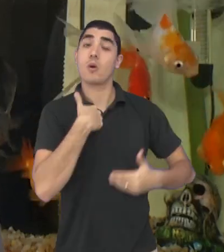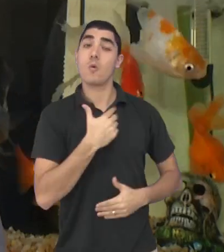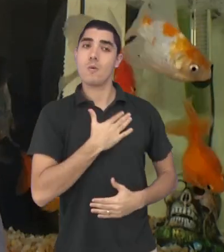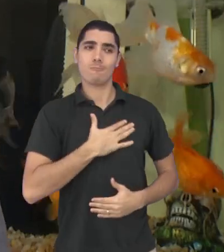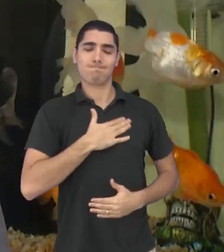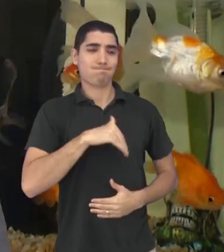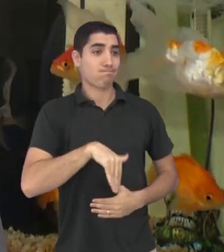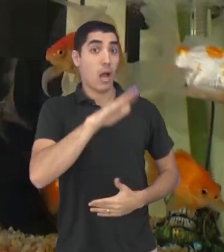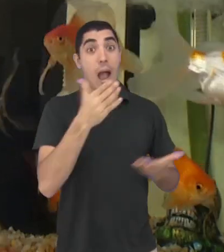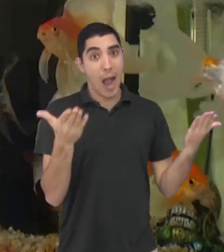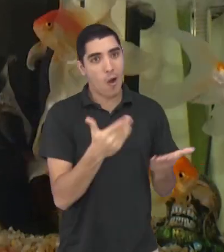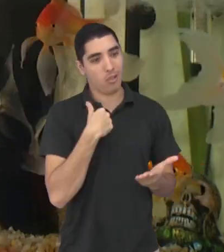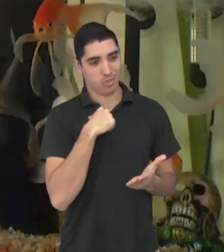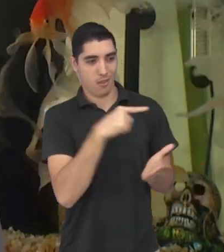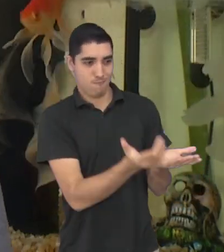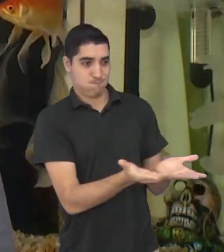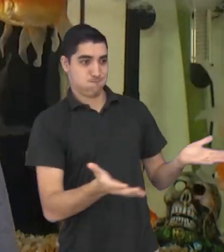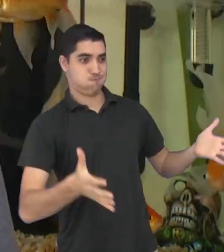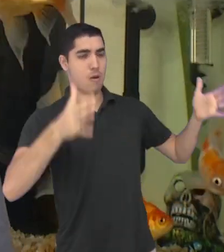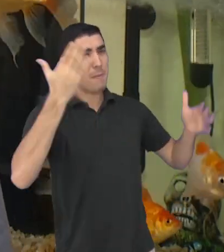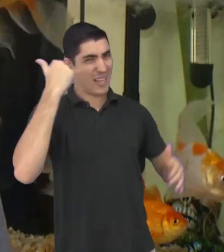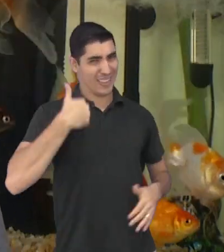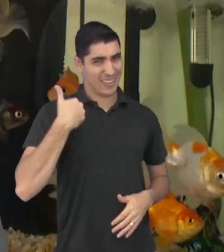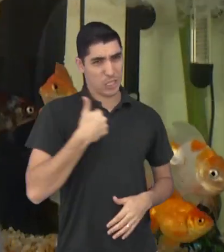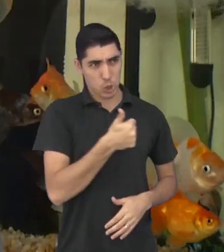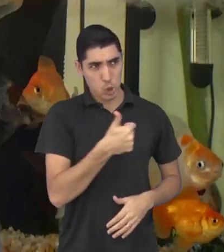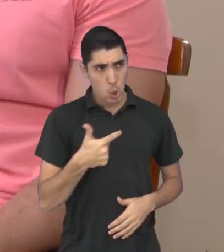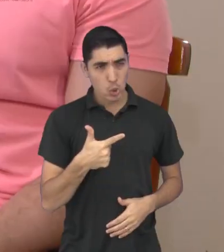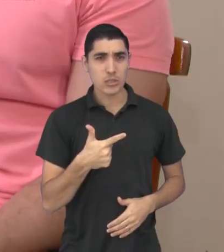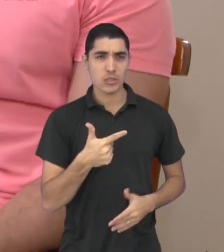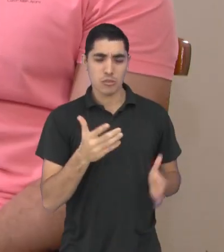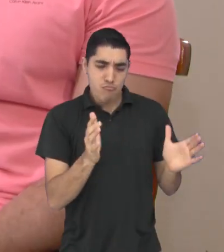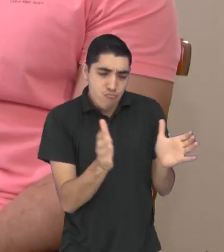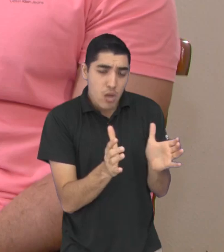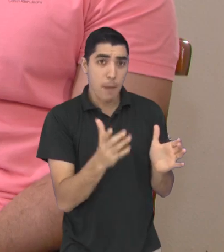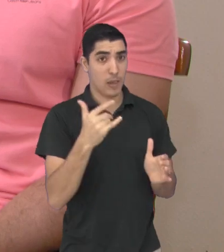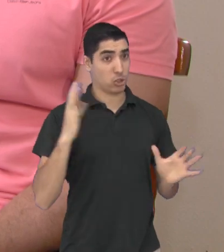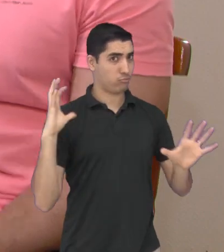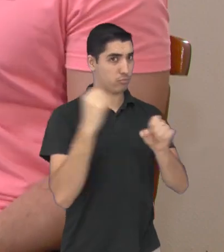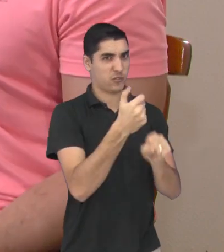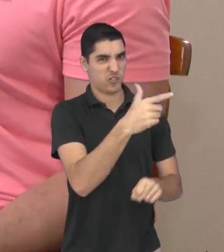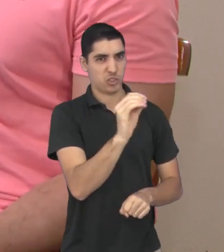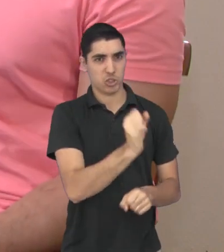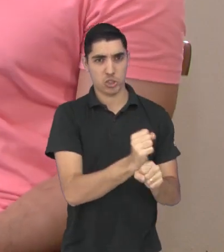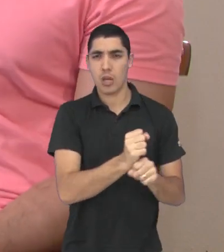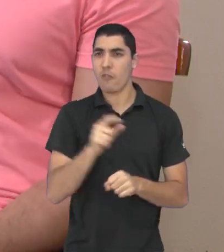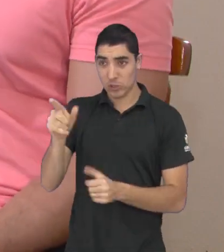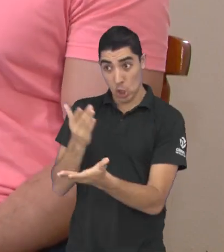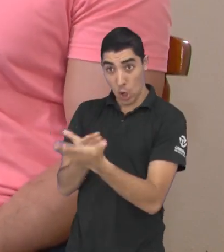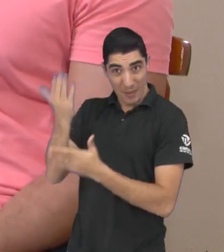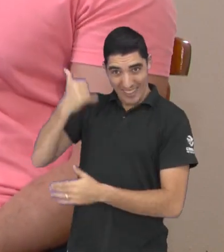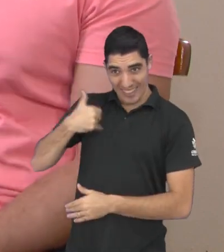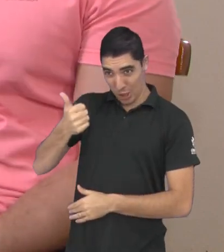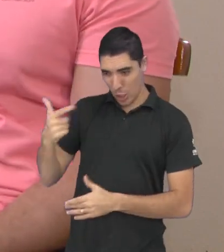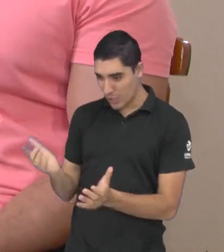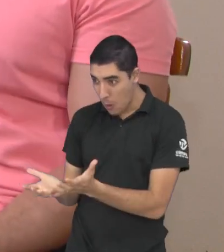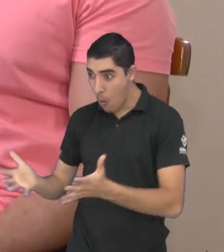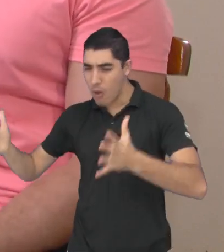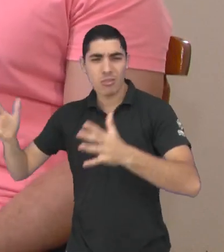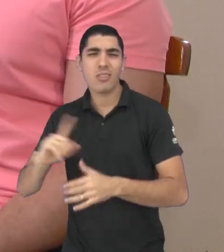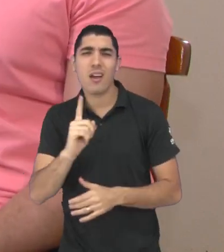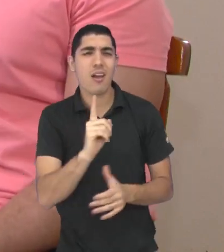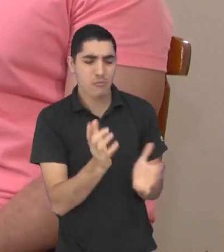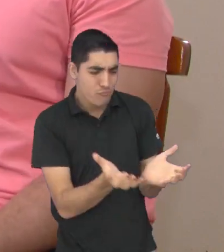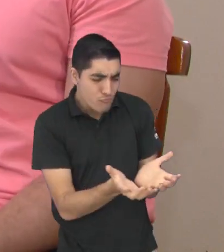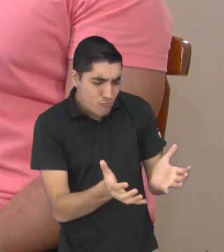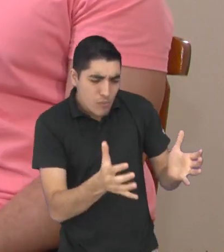indo. Aí hoje eu tenho esse maior, mas desde os meus 12 anos, faz uns 20 anos. 20 anos. E aí, mas você não começou com um aquarião grandão desse aqui? A gente sempre